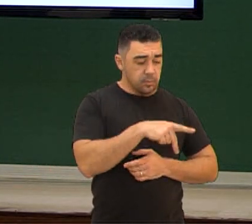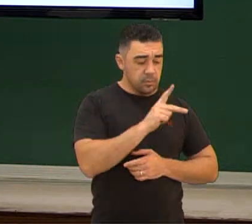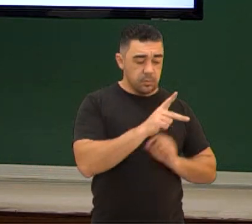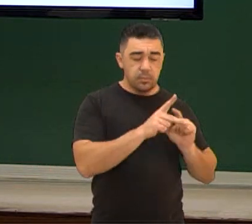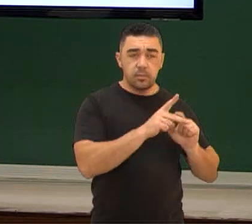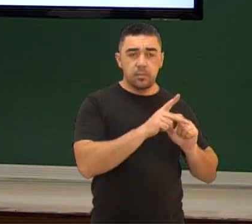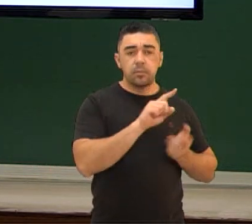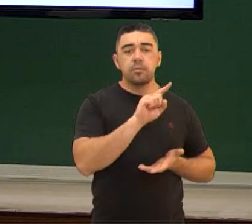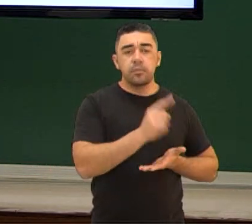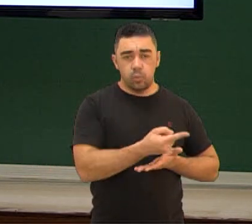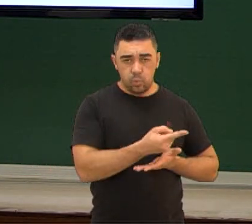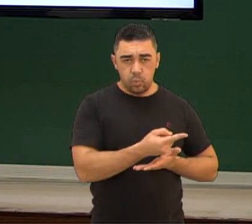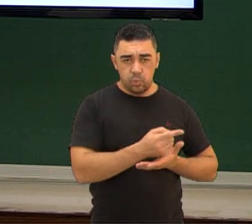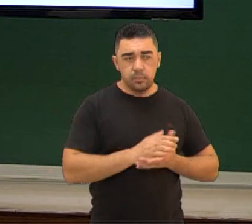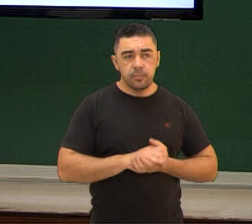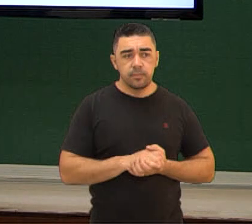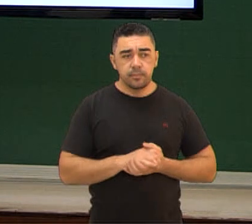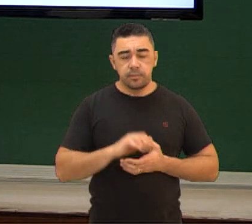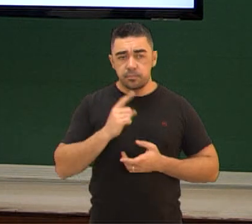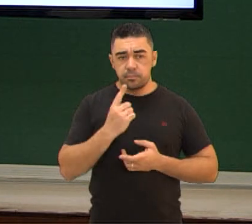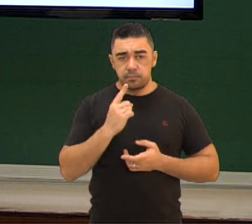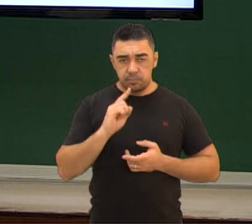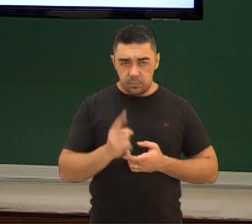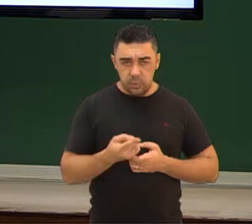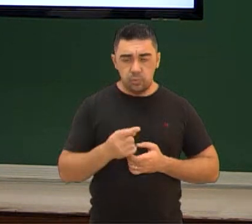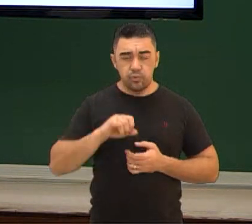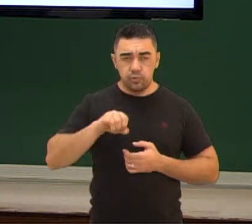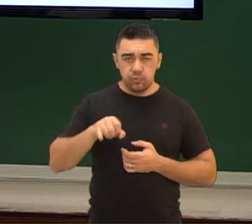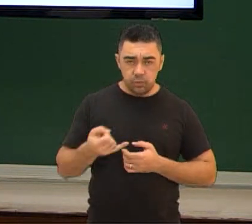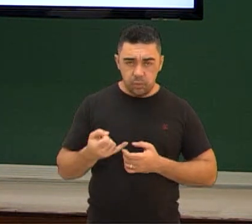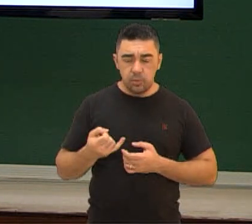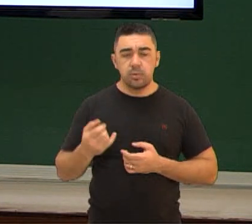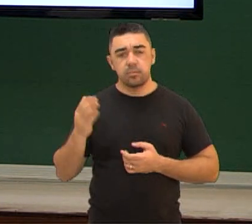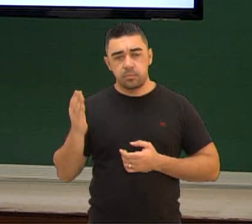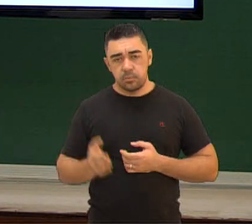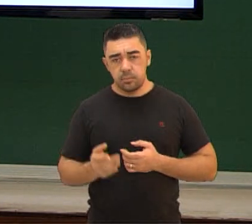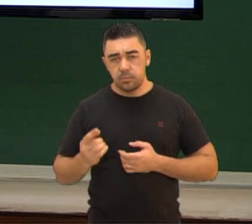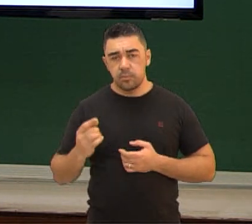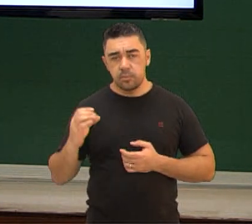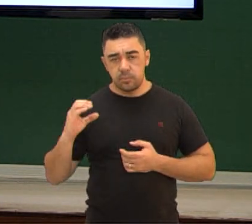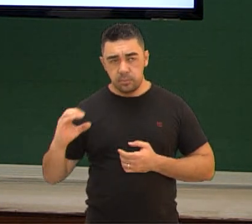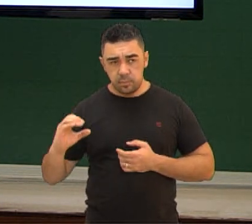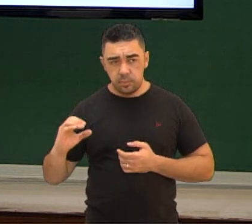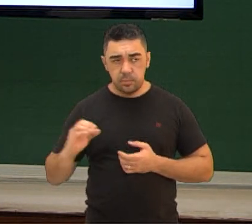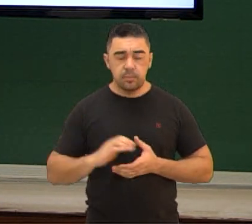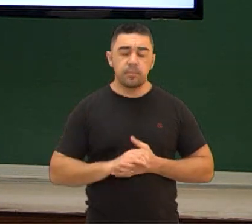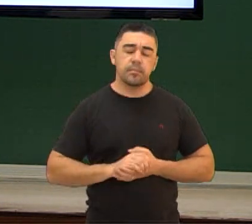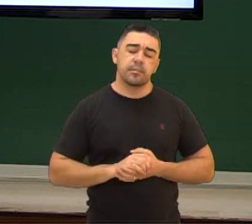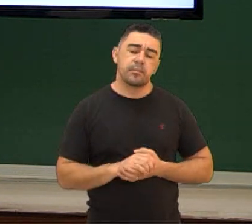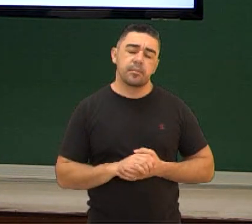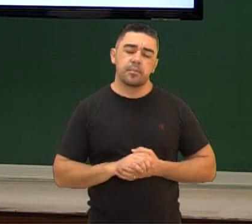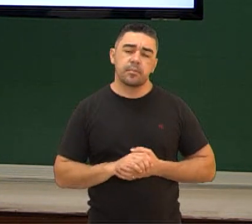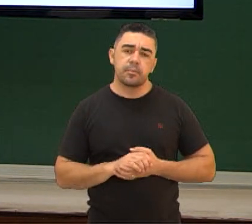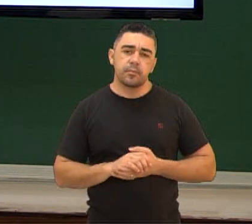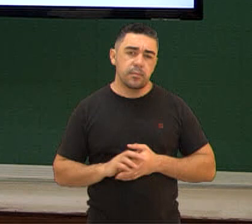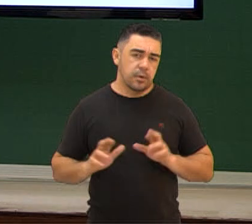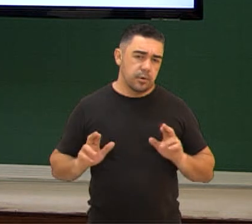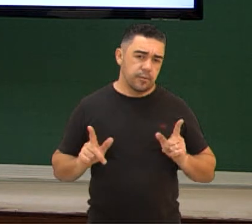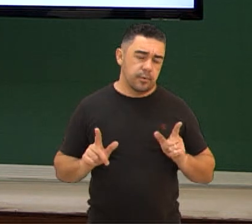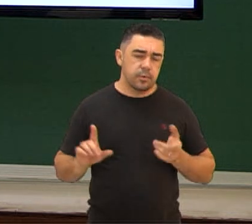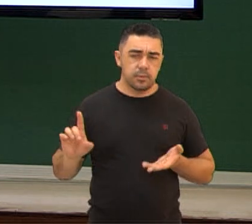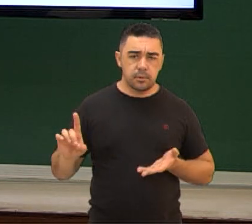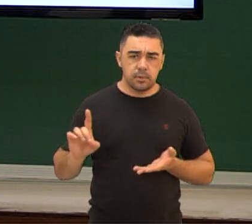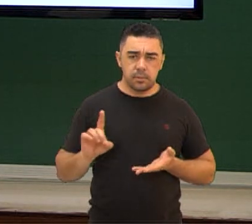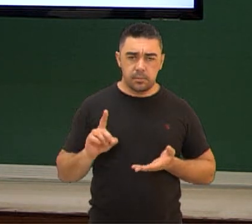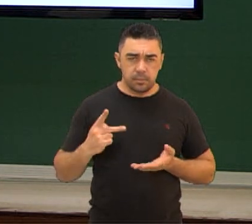né? 1000 joules por coulomb, ok? Então, a diferença de potencial